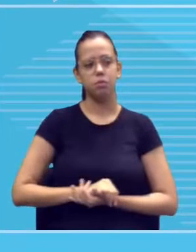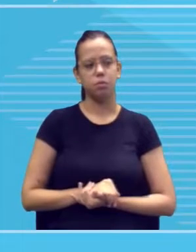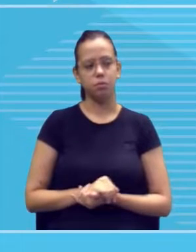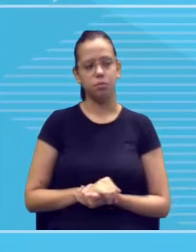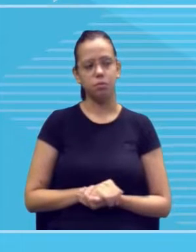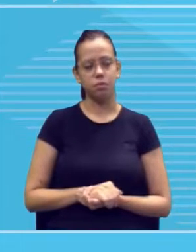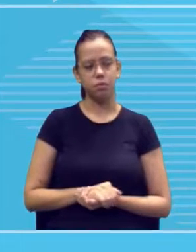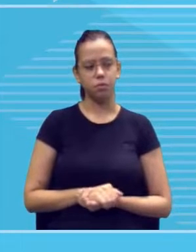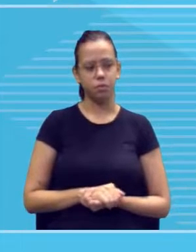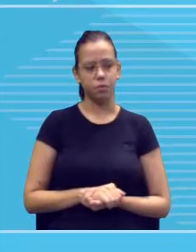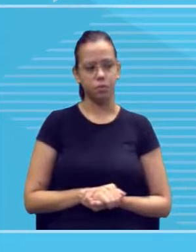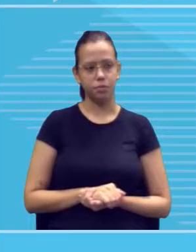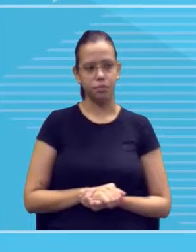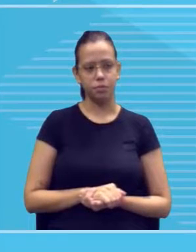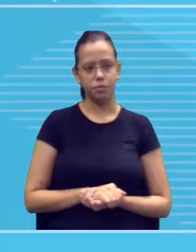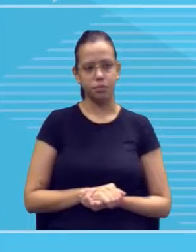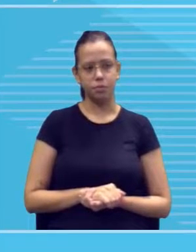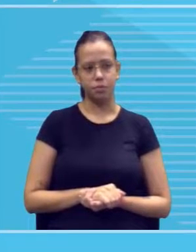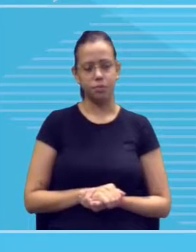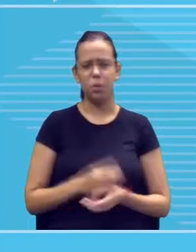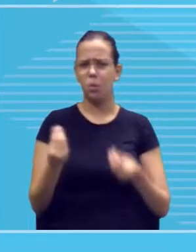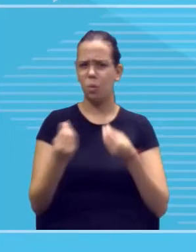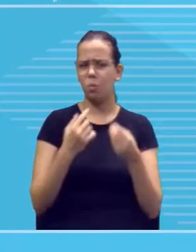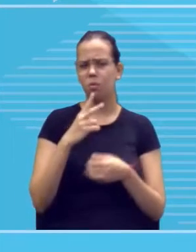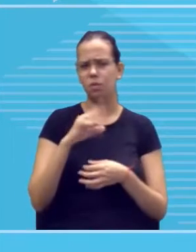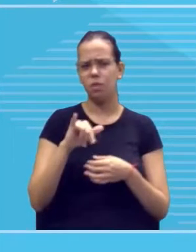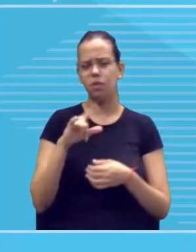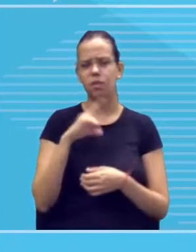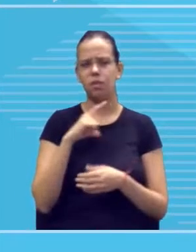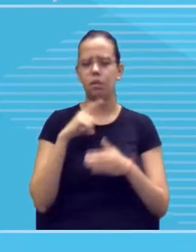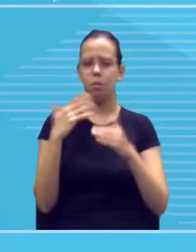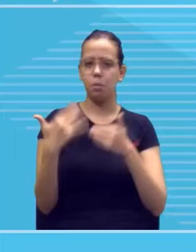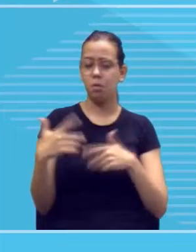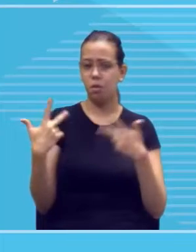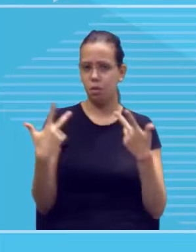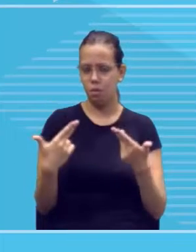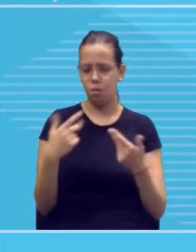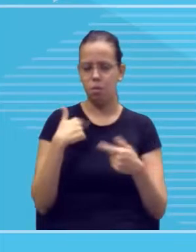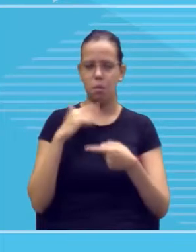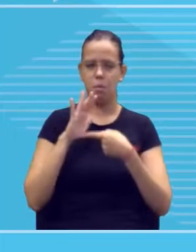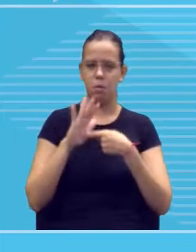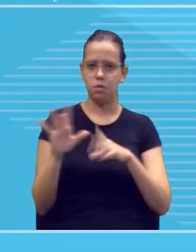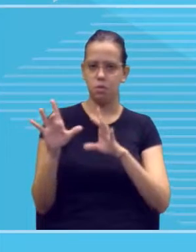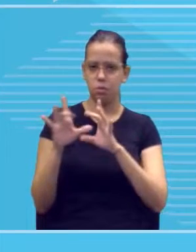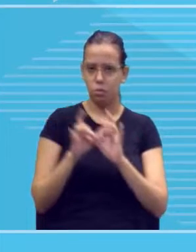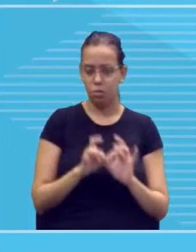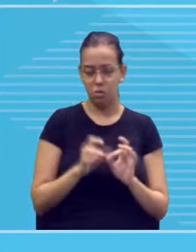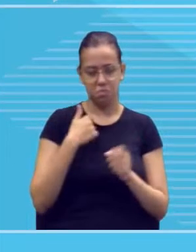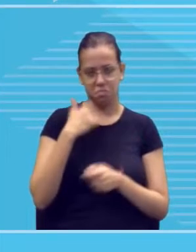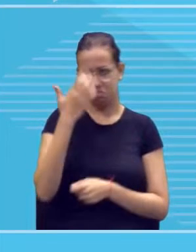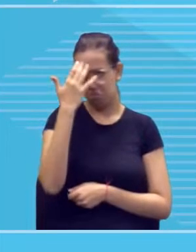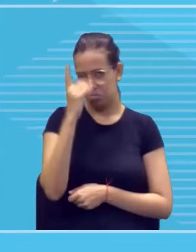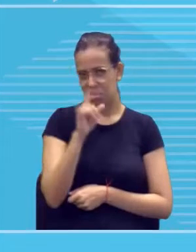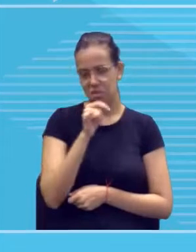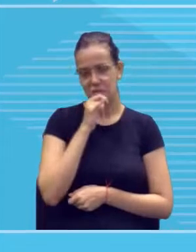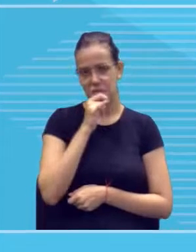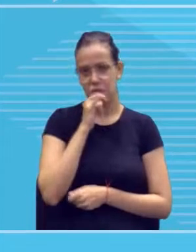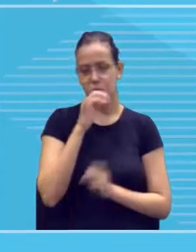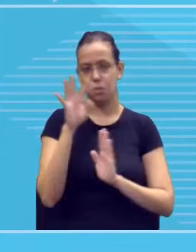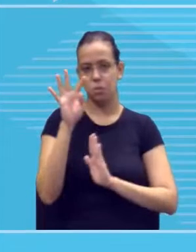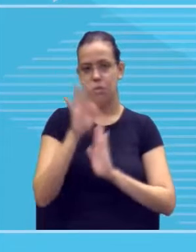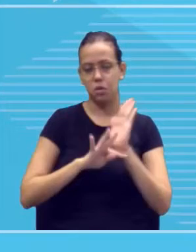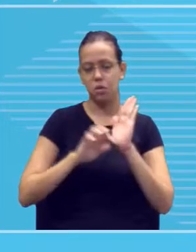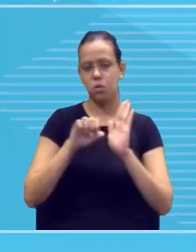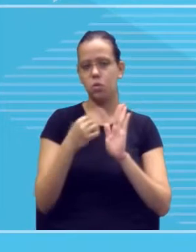E aí como é que vai cair na prova desse jeito aqui te dar um contexto não sei um texto